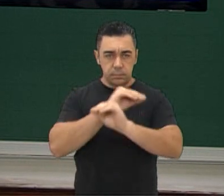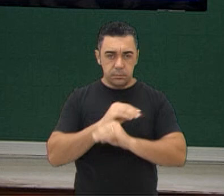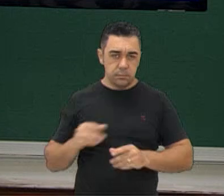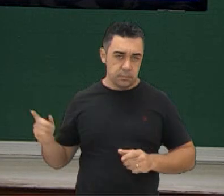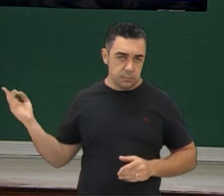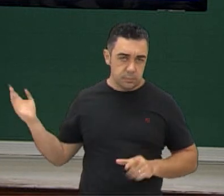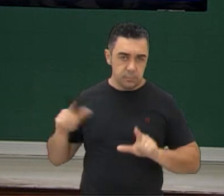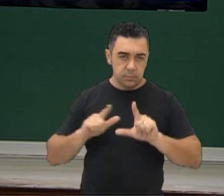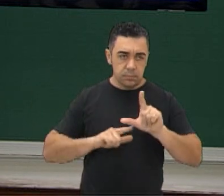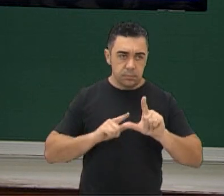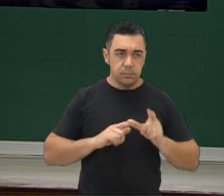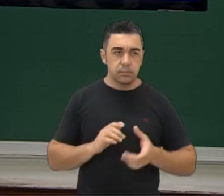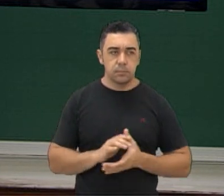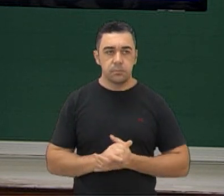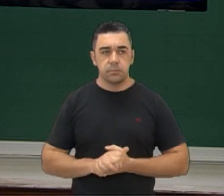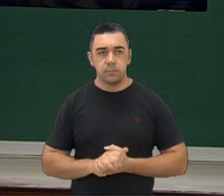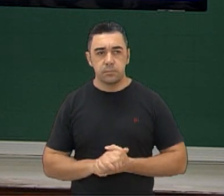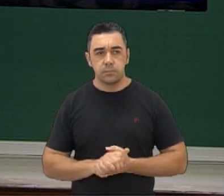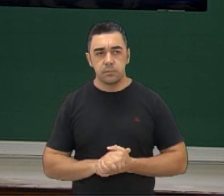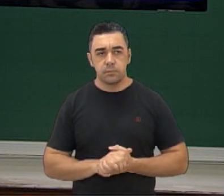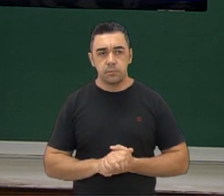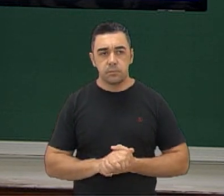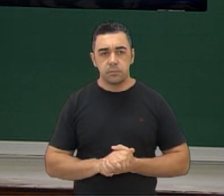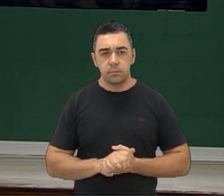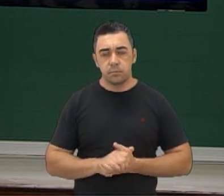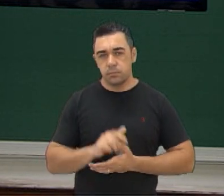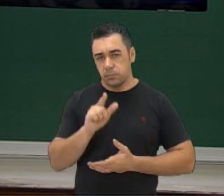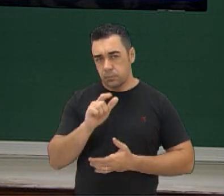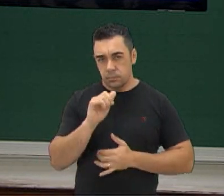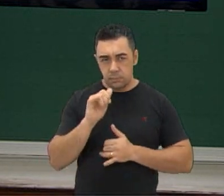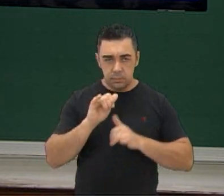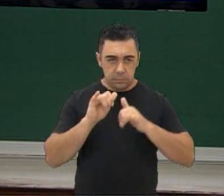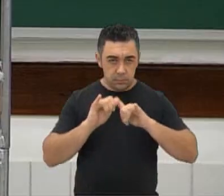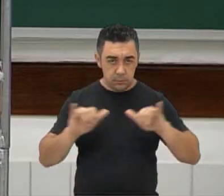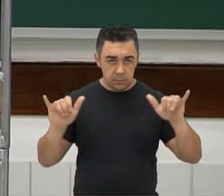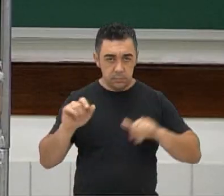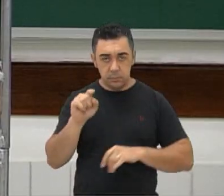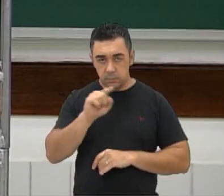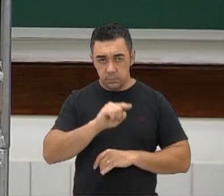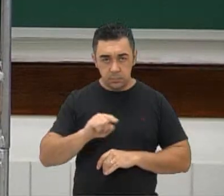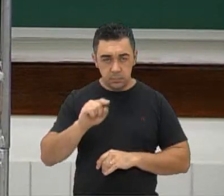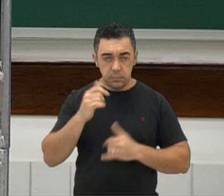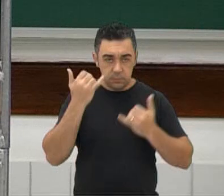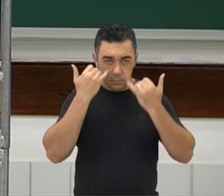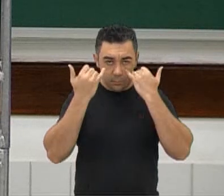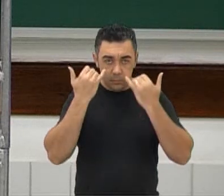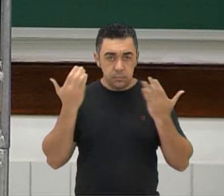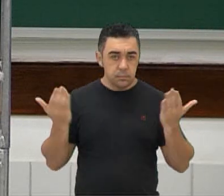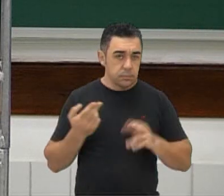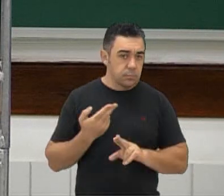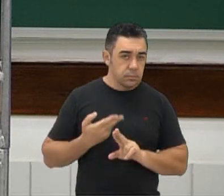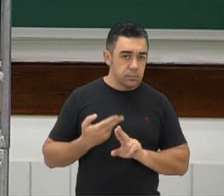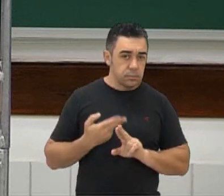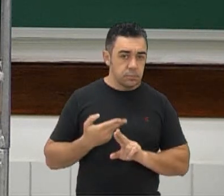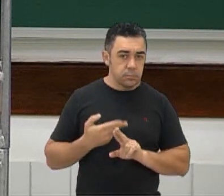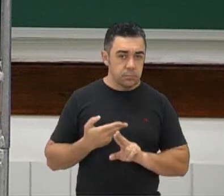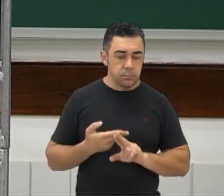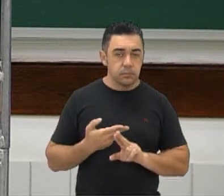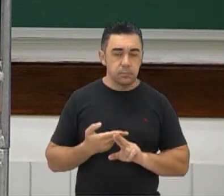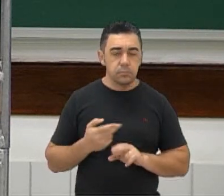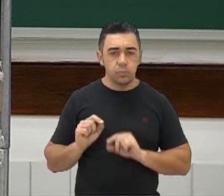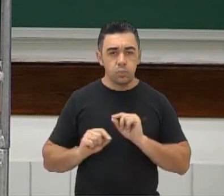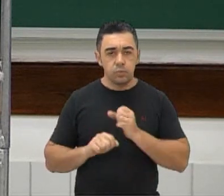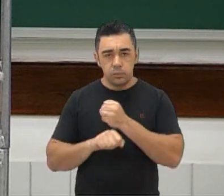Uma informação importante para vocês A gente está utilizando agora a ferramenta